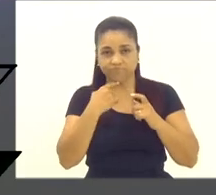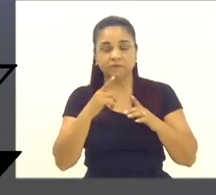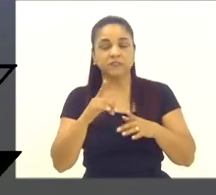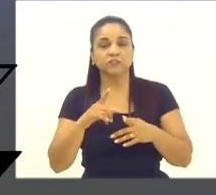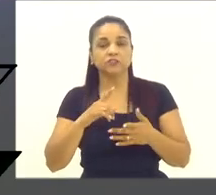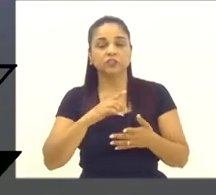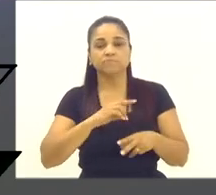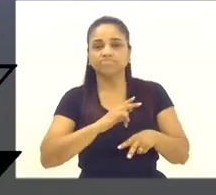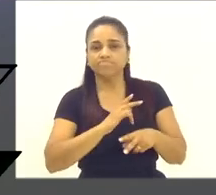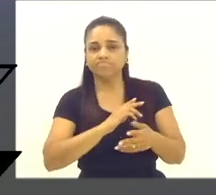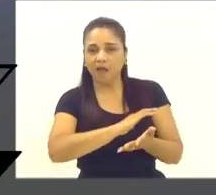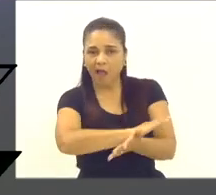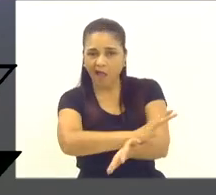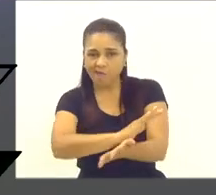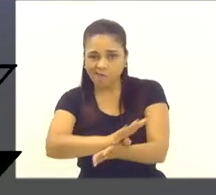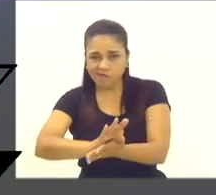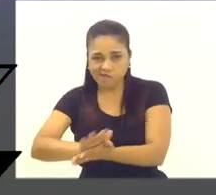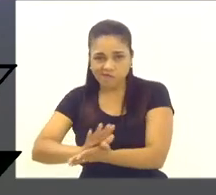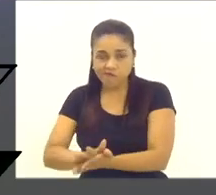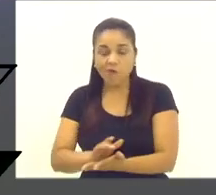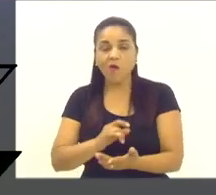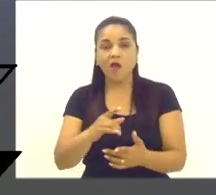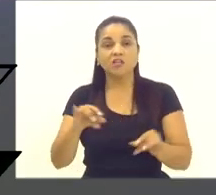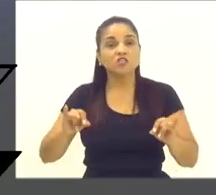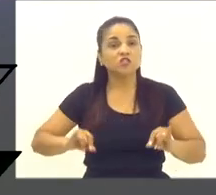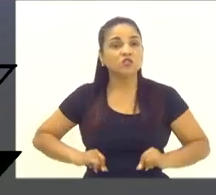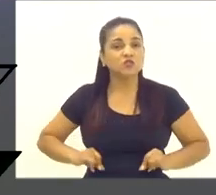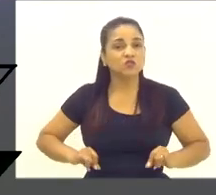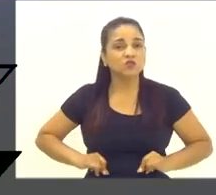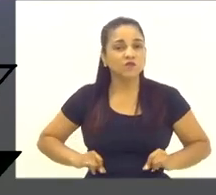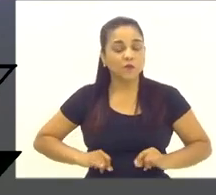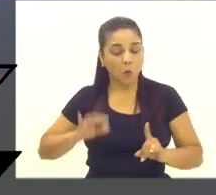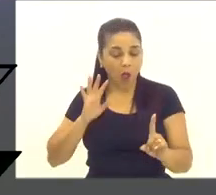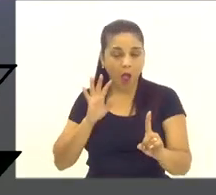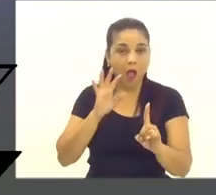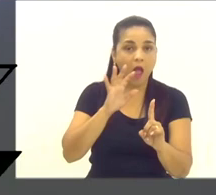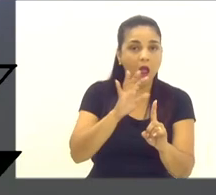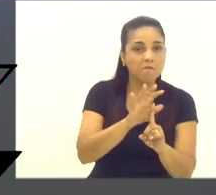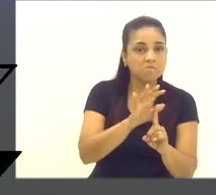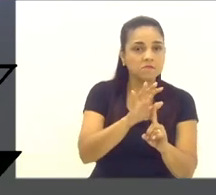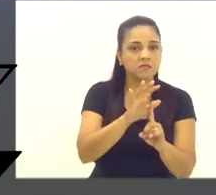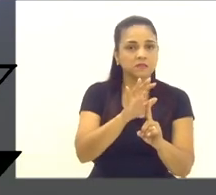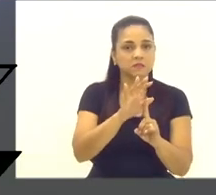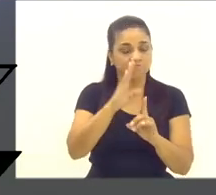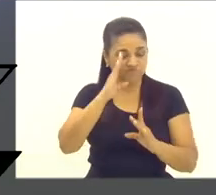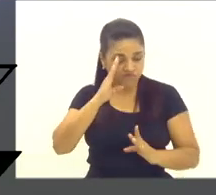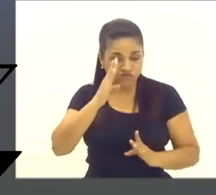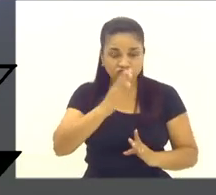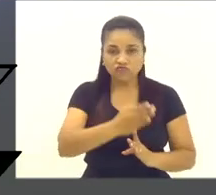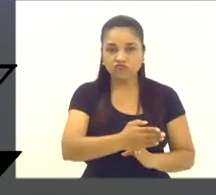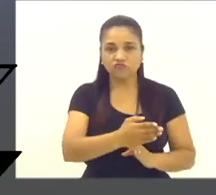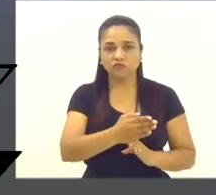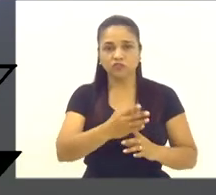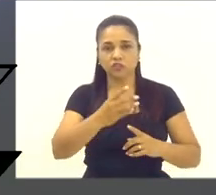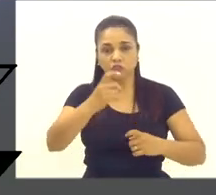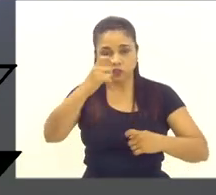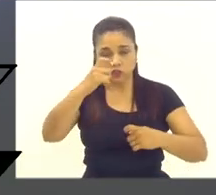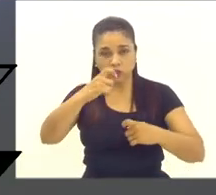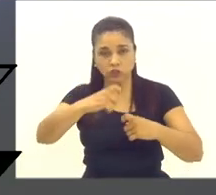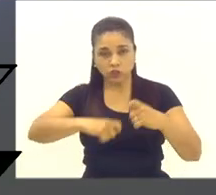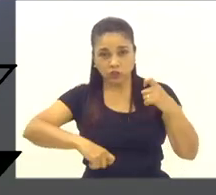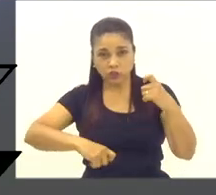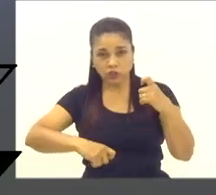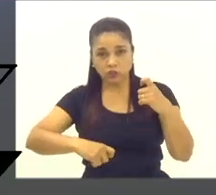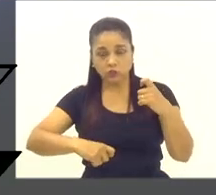desculpa é porque ela sofreu uma ameaça direta de estupro corretivo